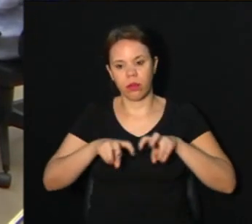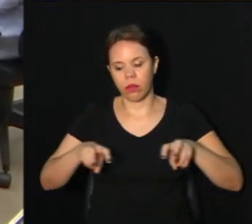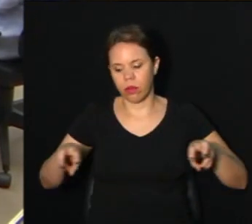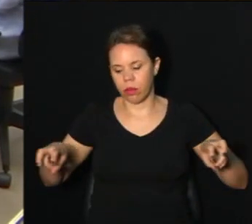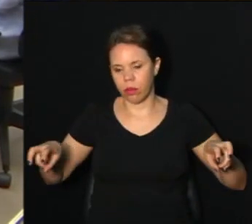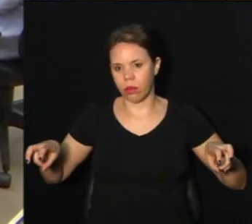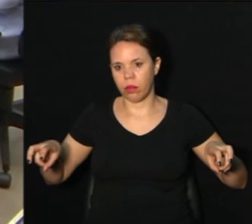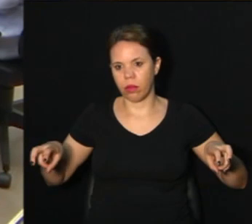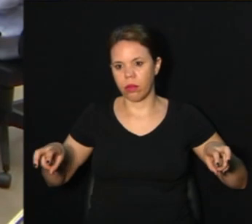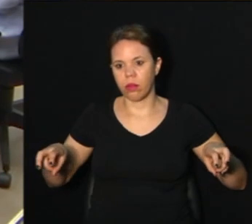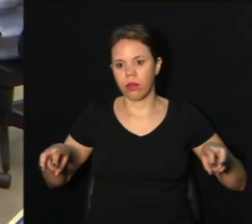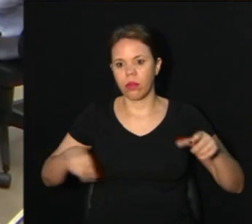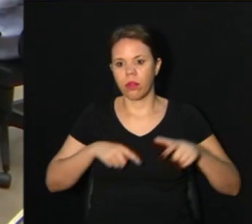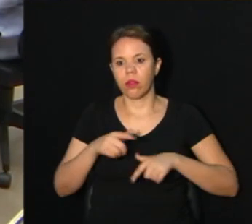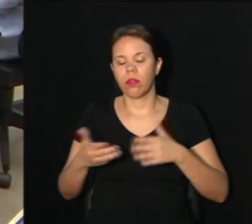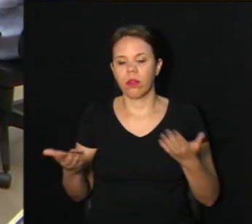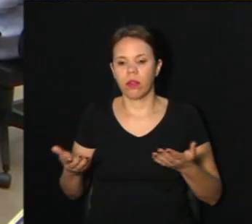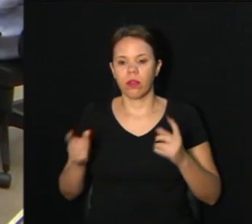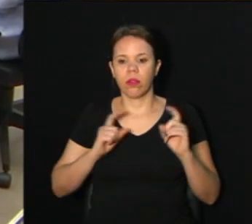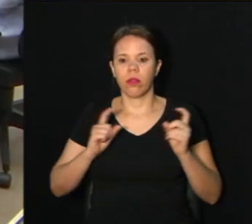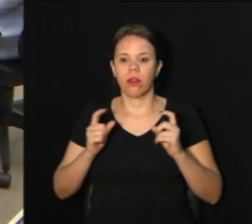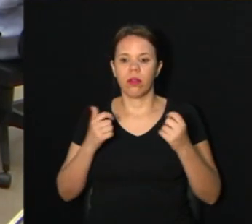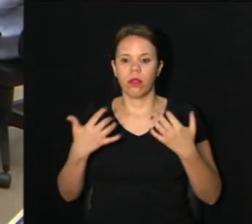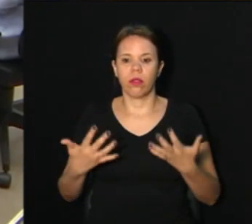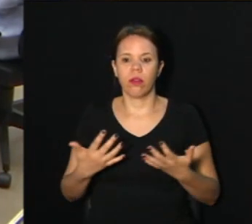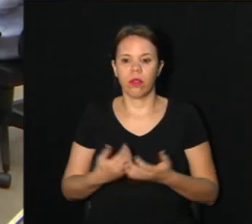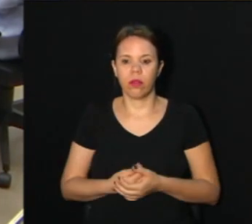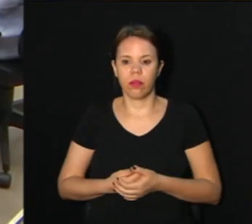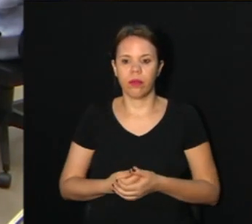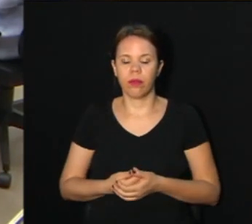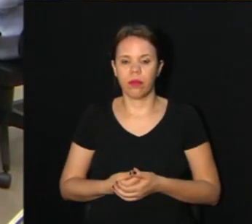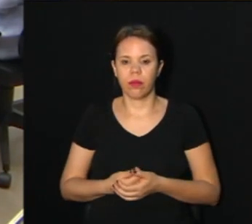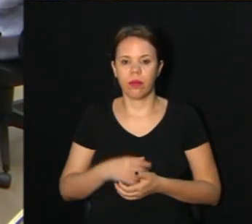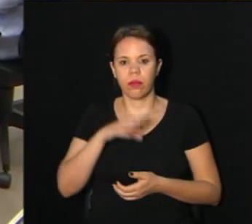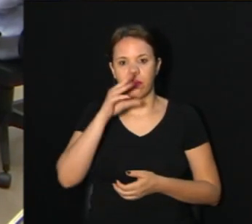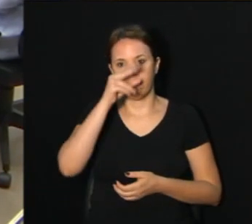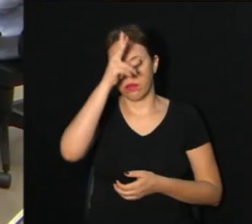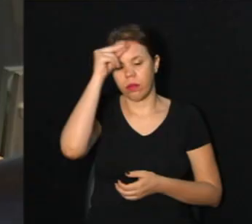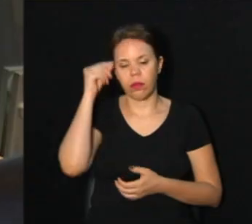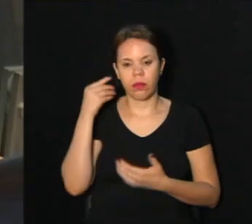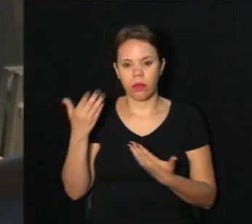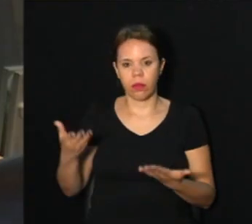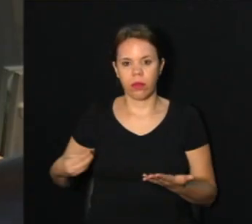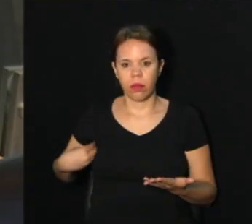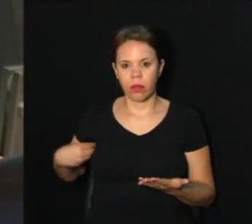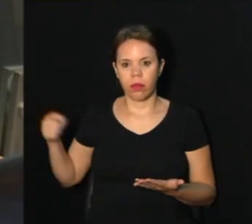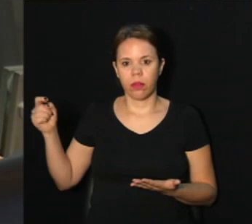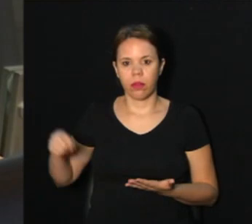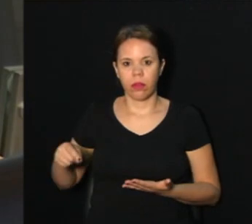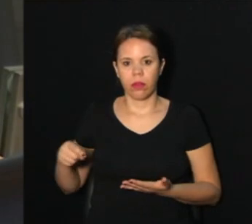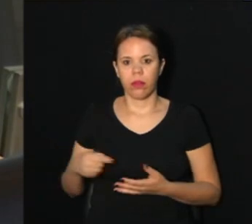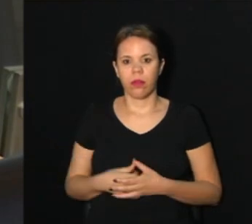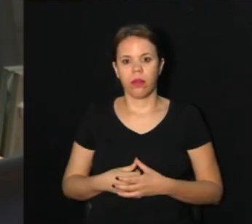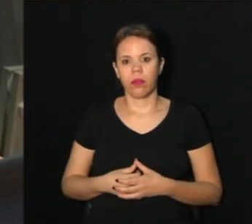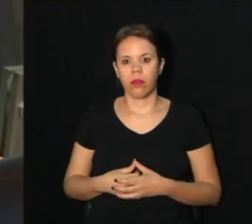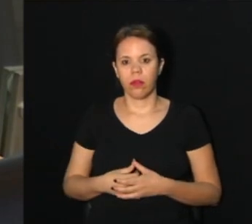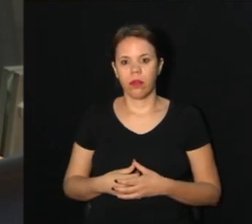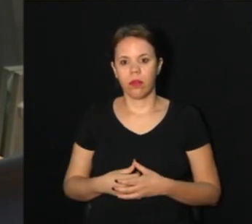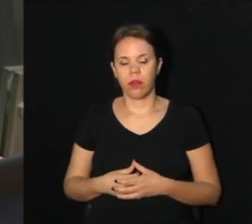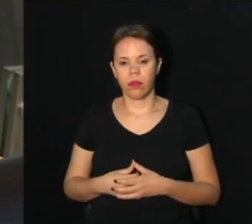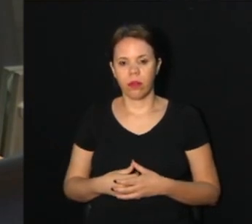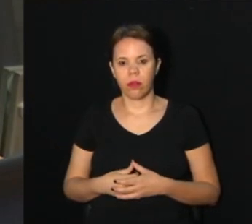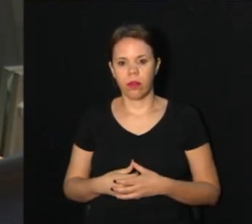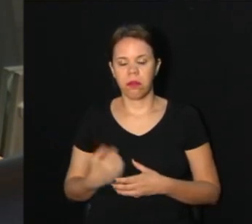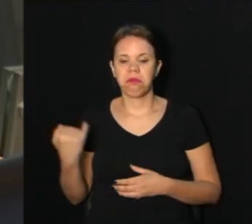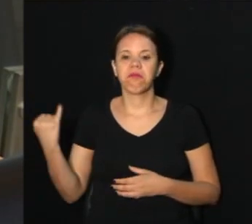mesa dos trabalhos dessa audiência pública, servidores municipais aqui presentes. É de